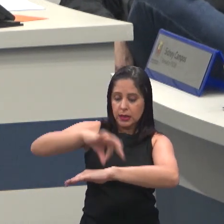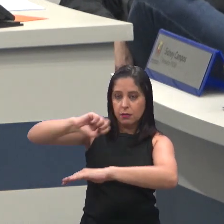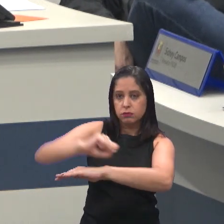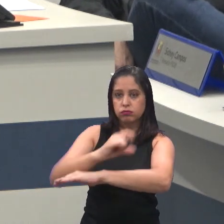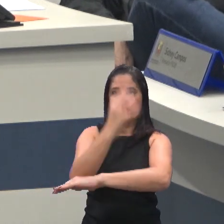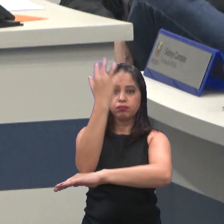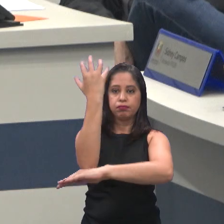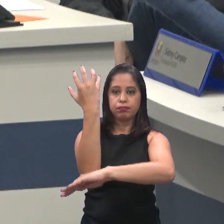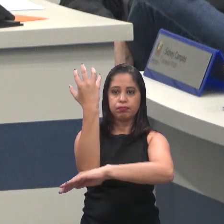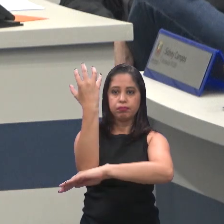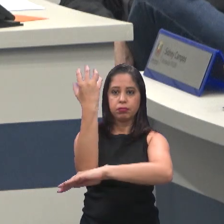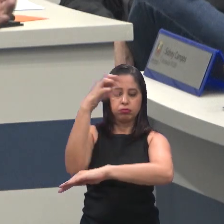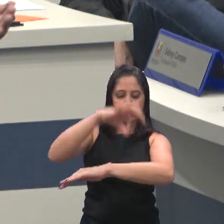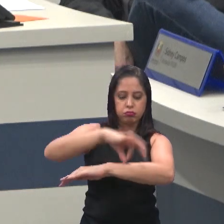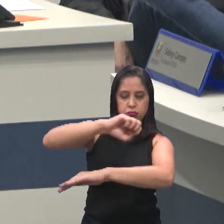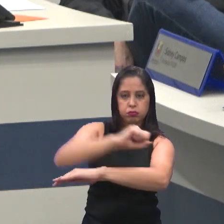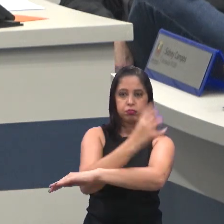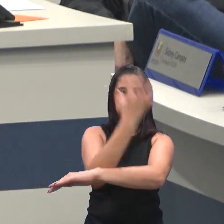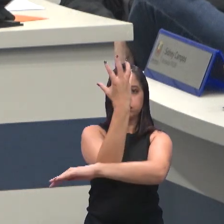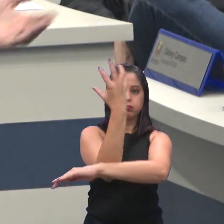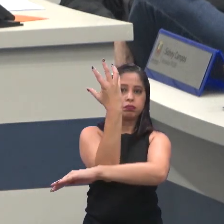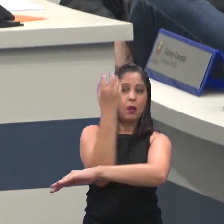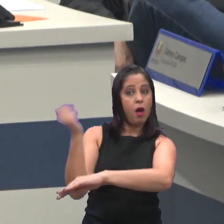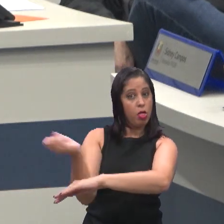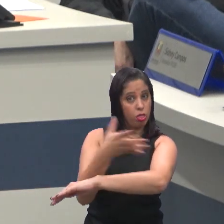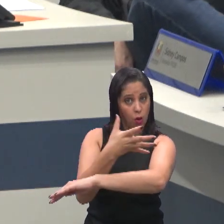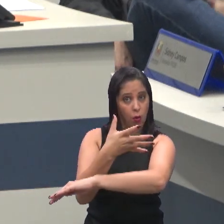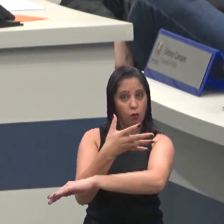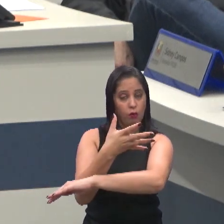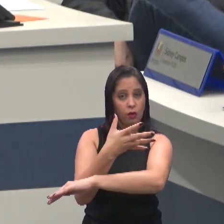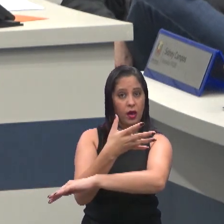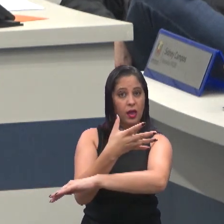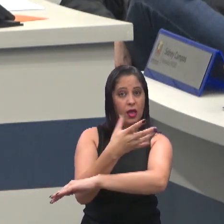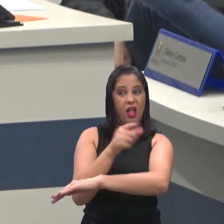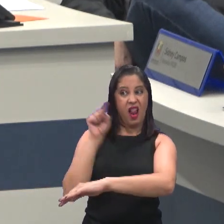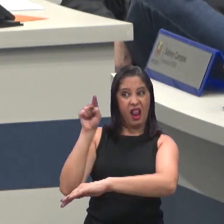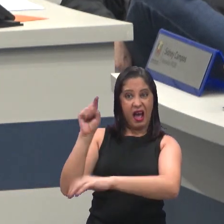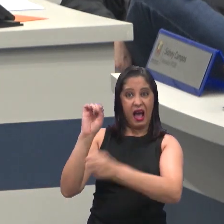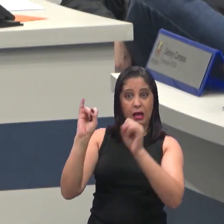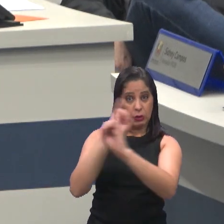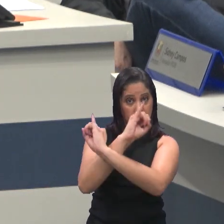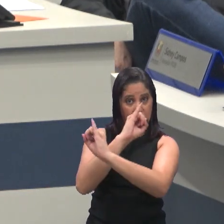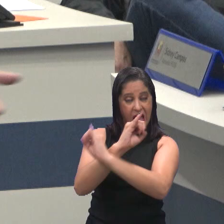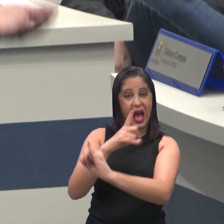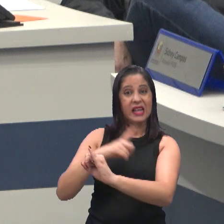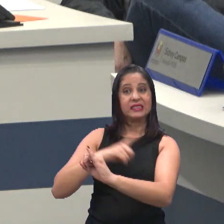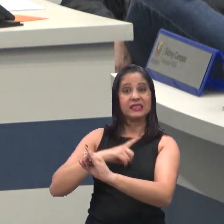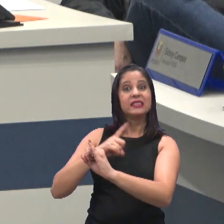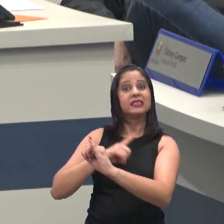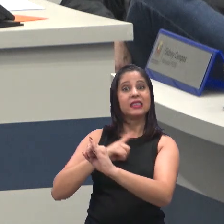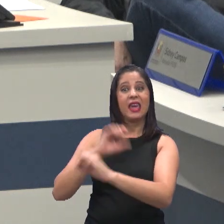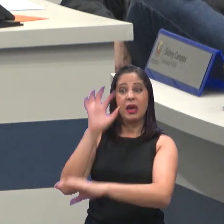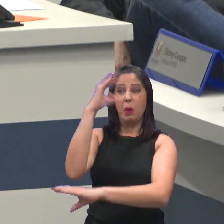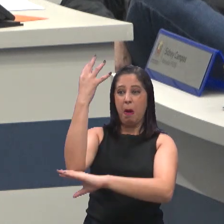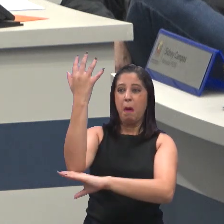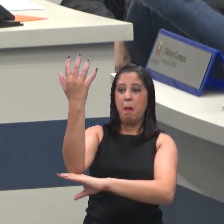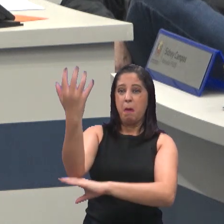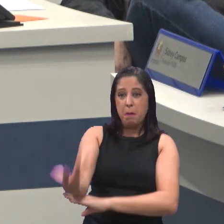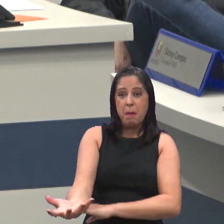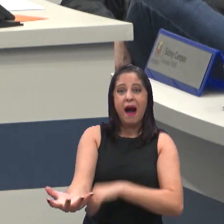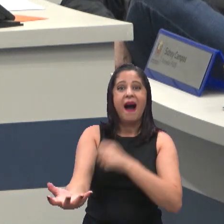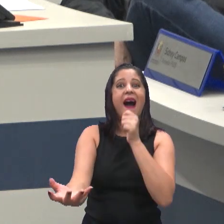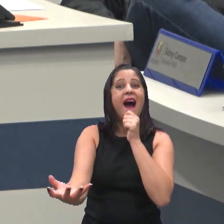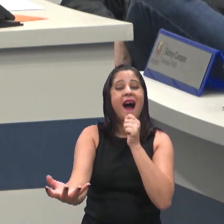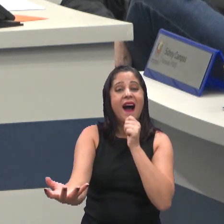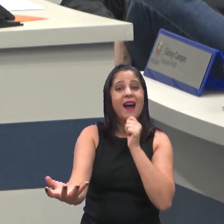aquelas que ainda estão lá. Inclusive, árvores que estão caindo nas residências lá do Jardim das Indústrias, do Jardim Alvorada. Os moradores vêm até esse gabinete pedindo